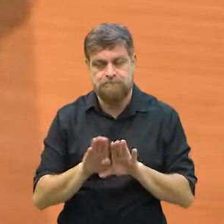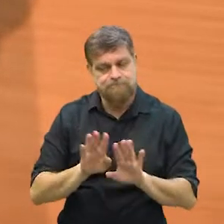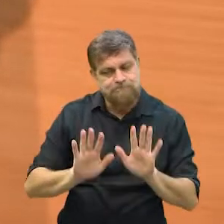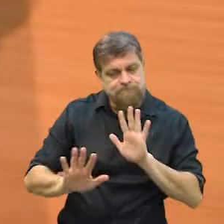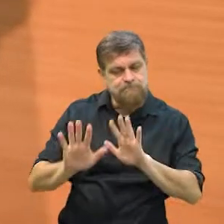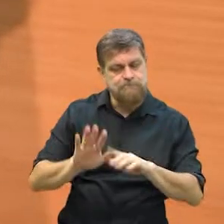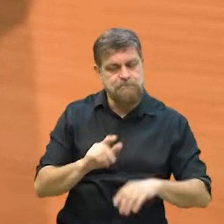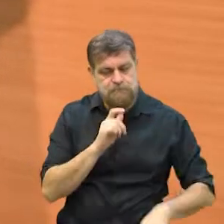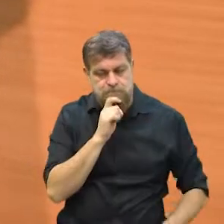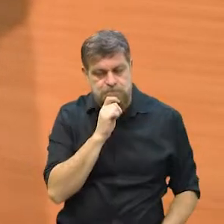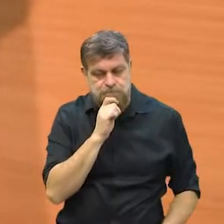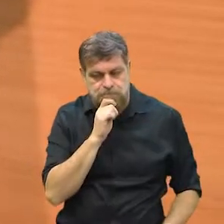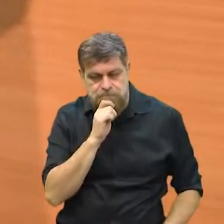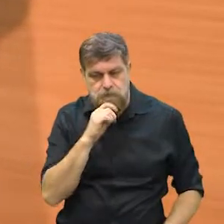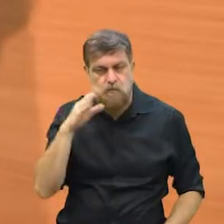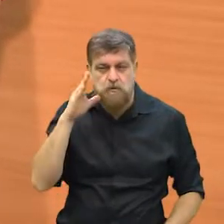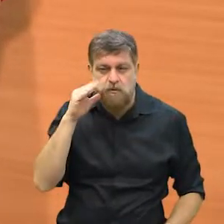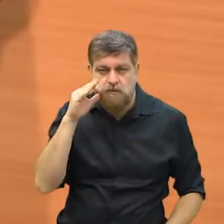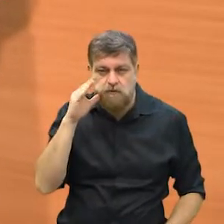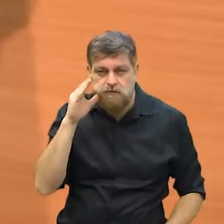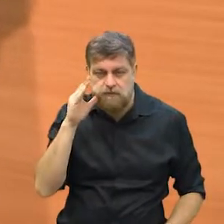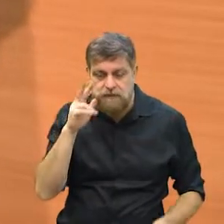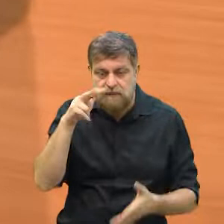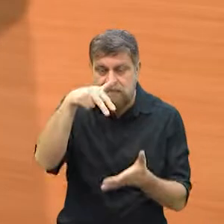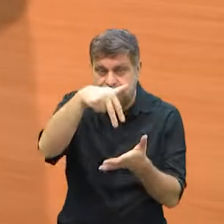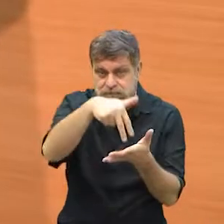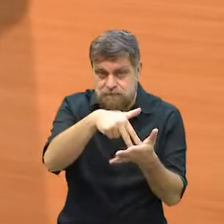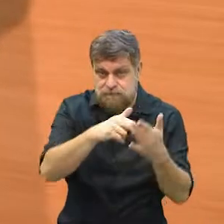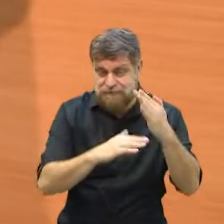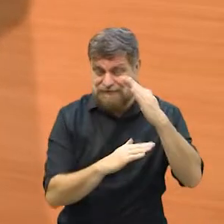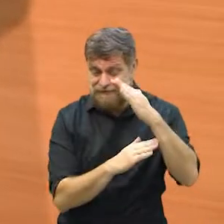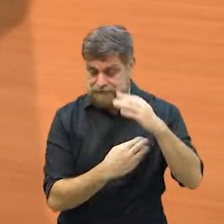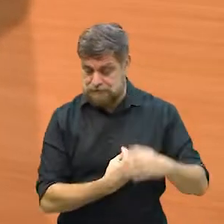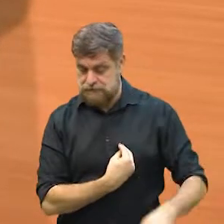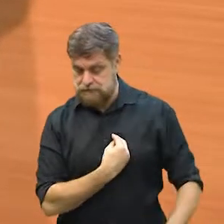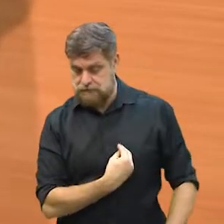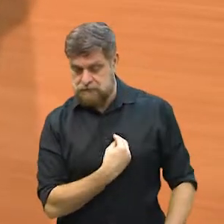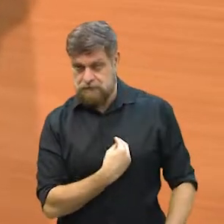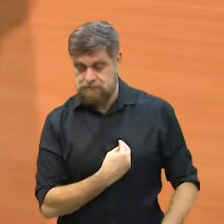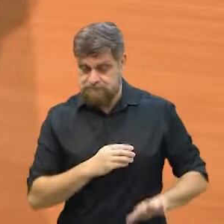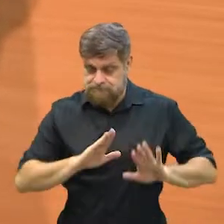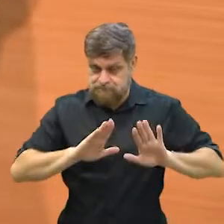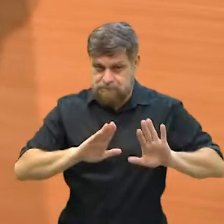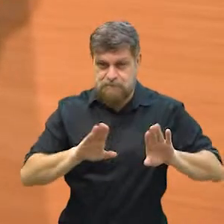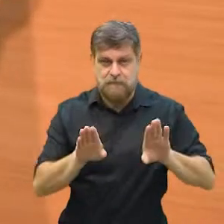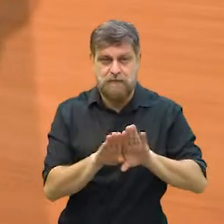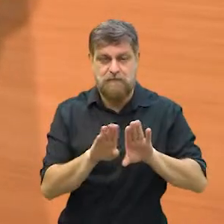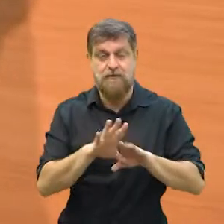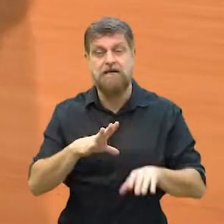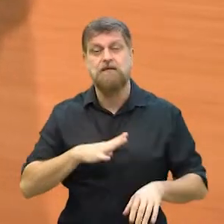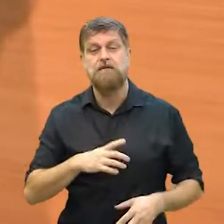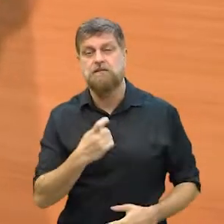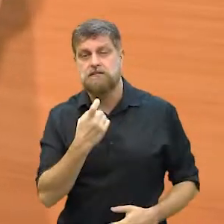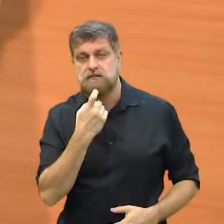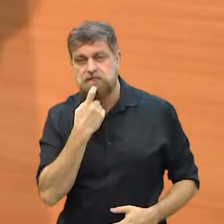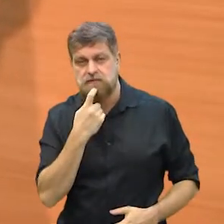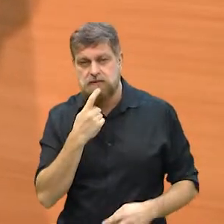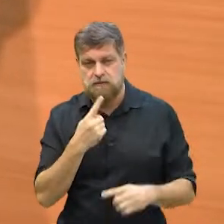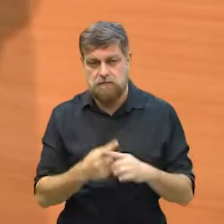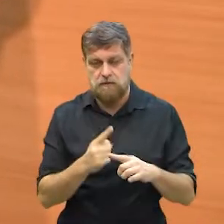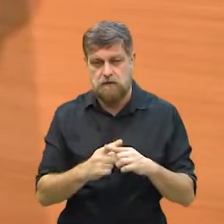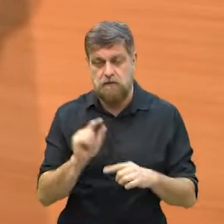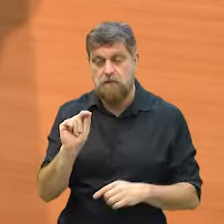preocupo bastante com relação aos trabalhadores que estão aqui atuando na casa, mas, sobretudo, com a cidade, né?